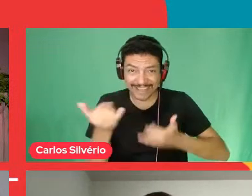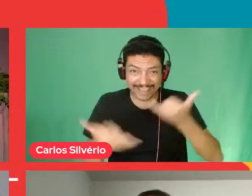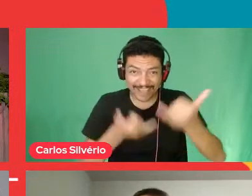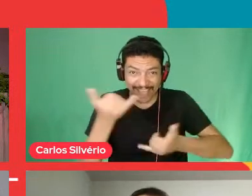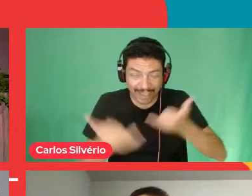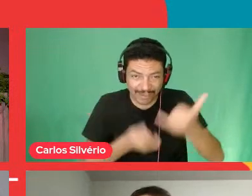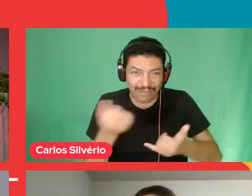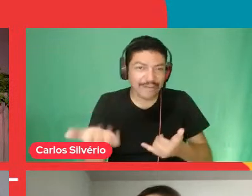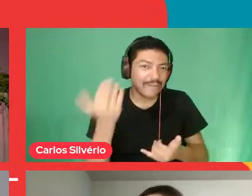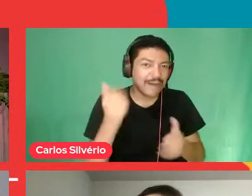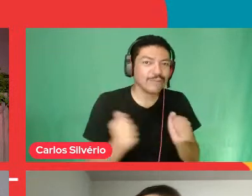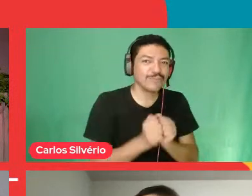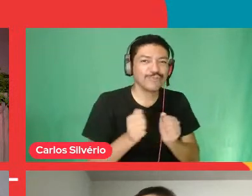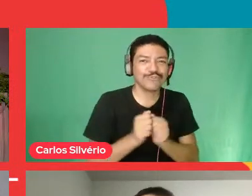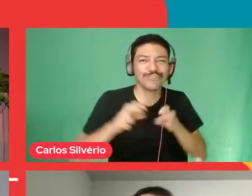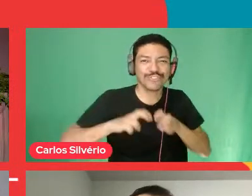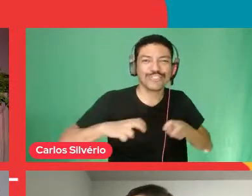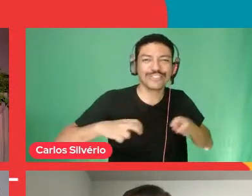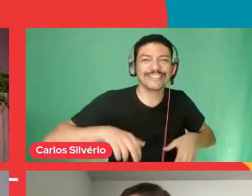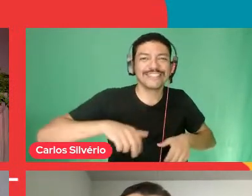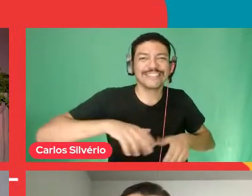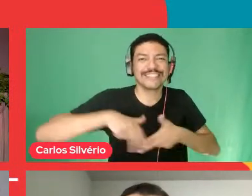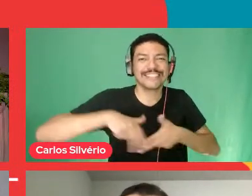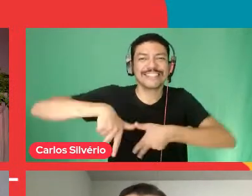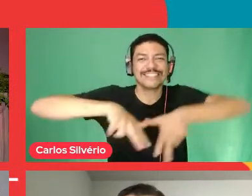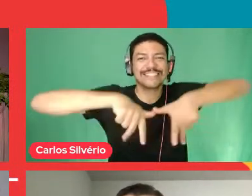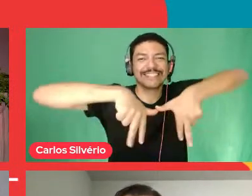Eu quero a Rayura na minha mesa do almoço.